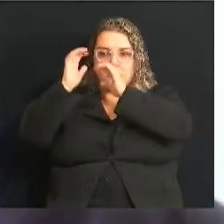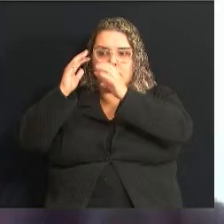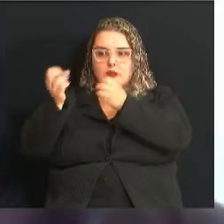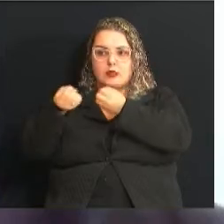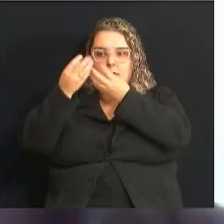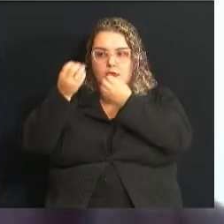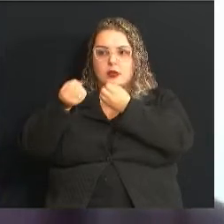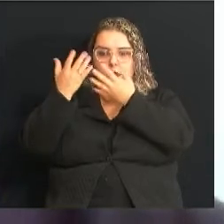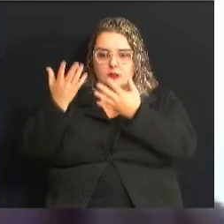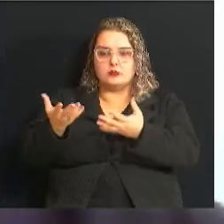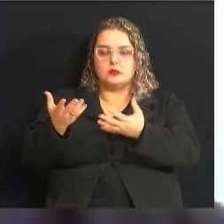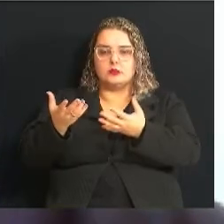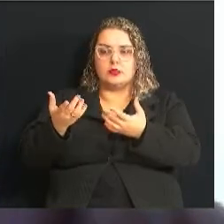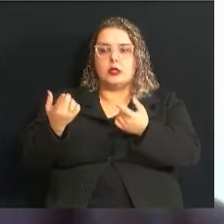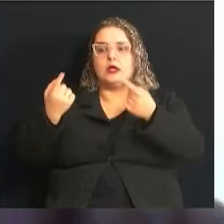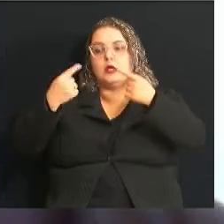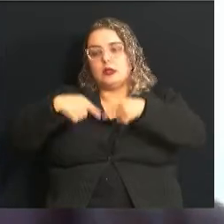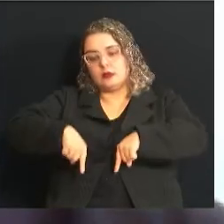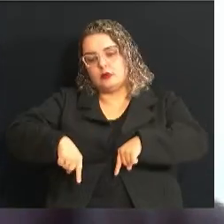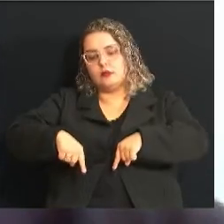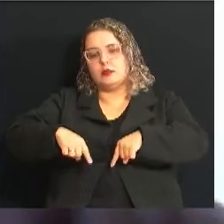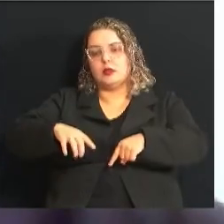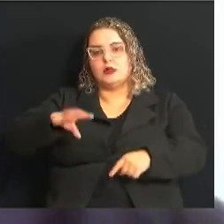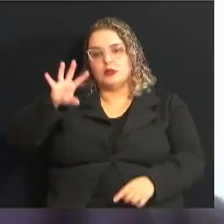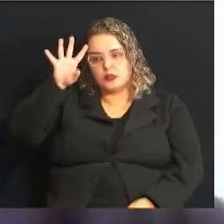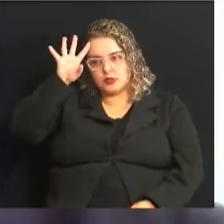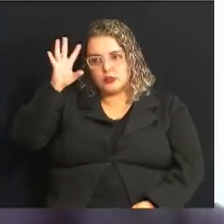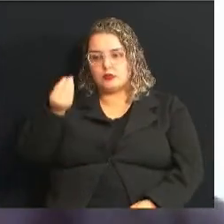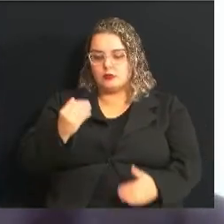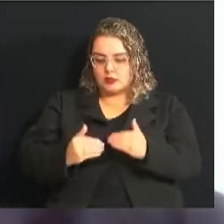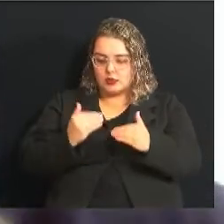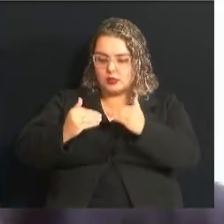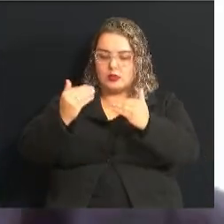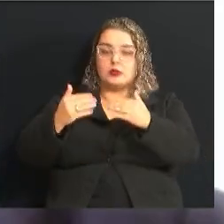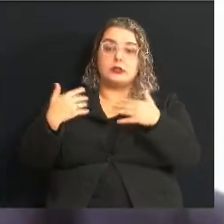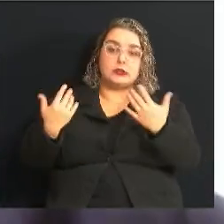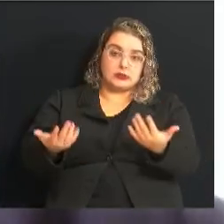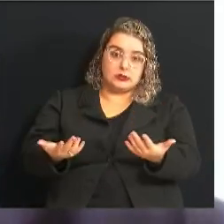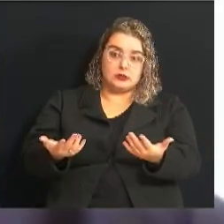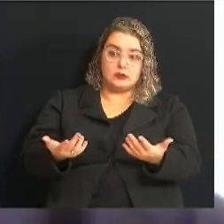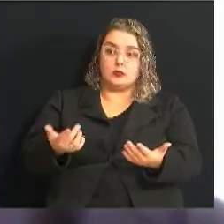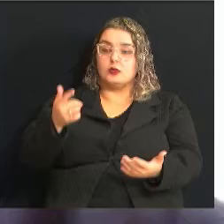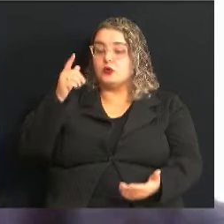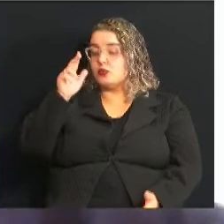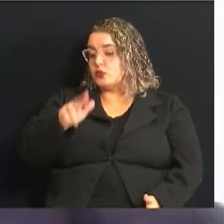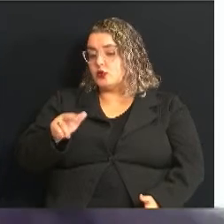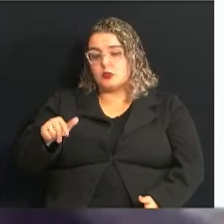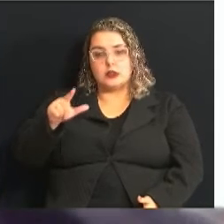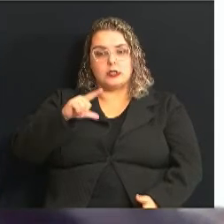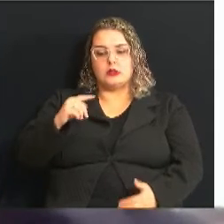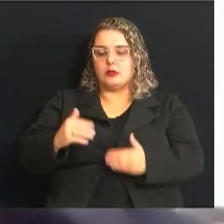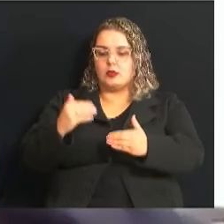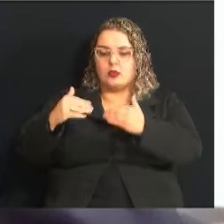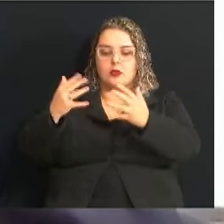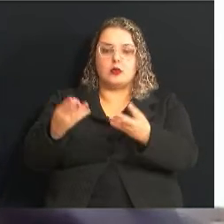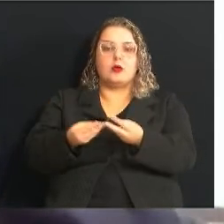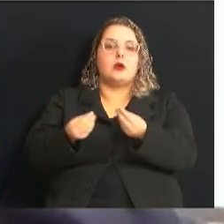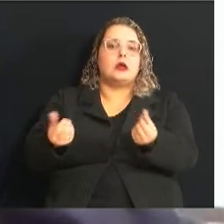está competindo com o conhecimento que você está tentando construir. Então, você nunca vai ter um conhecimento construído com excelência,